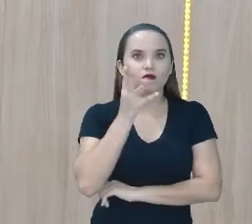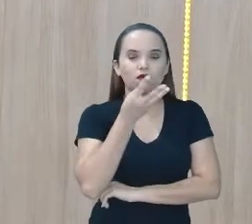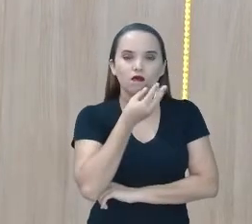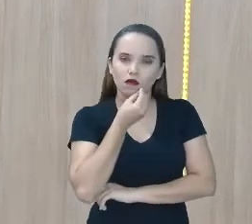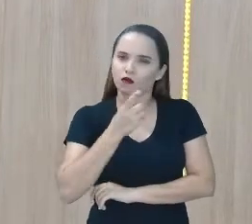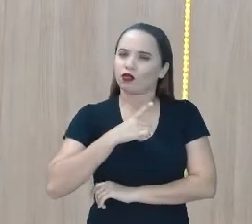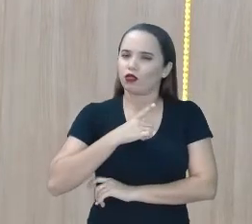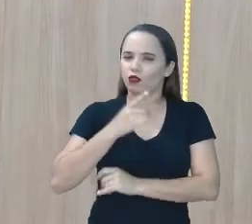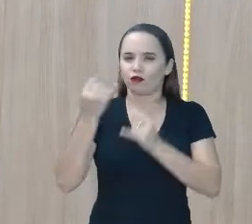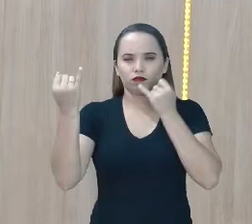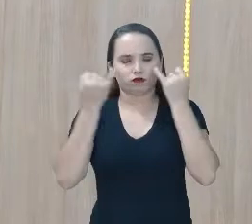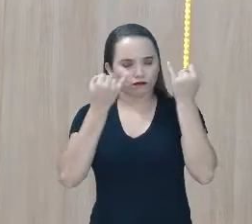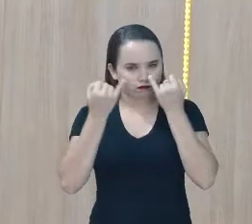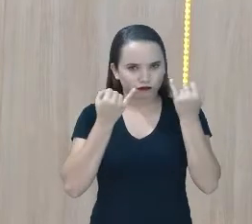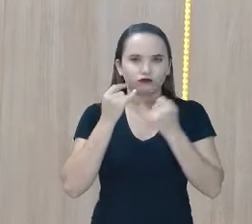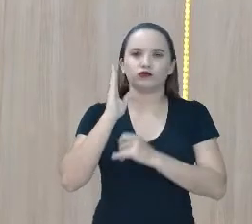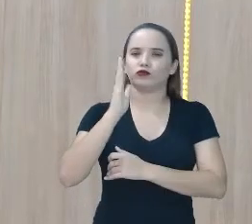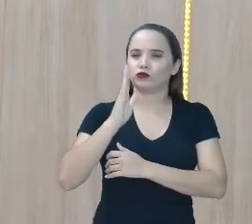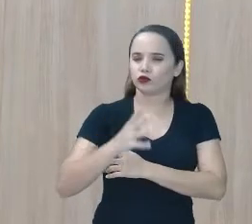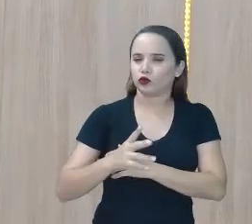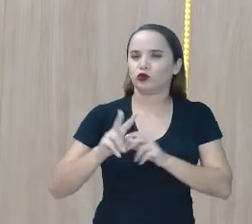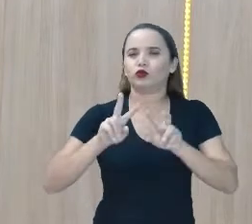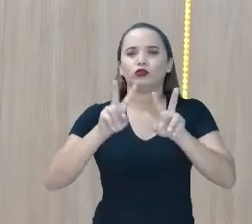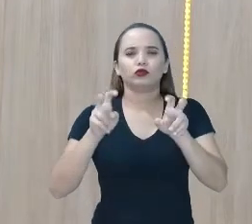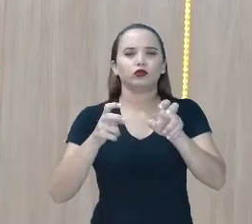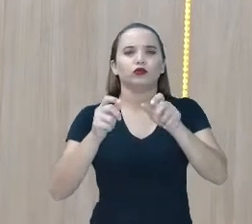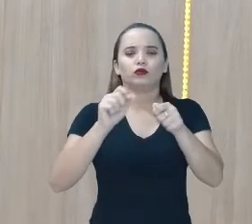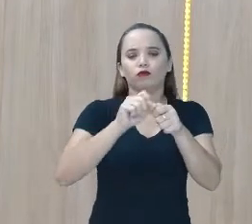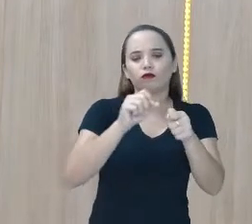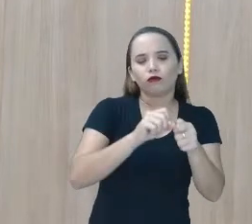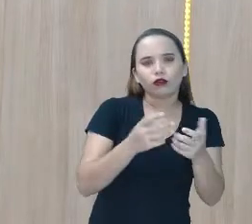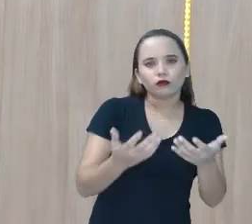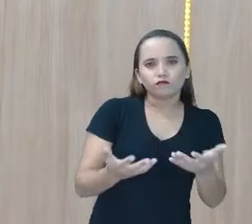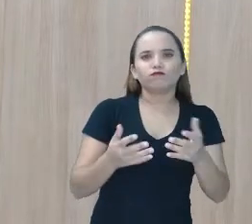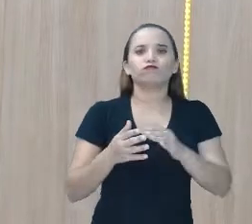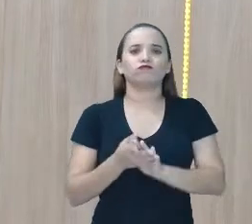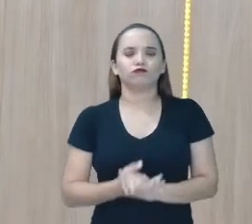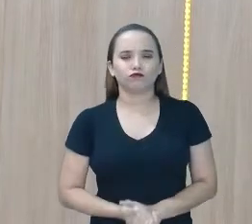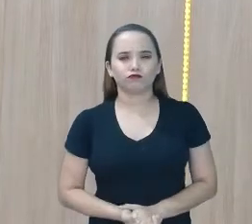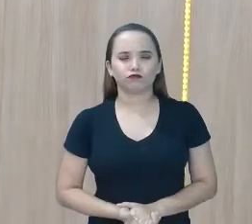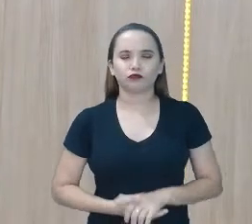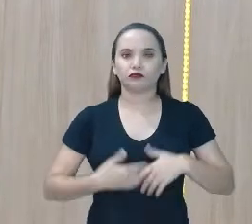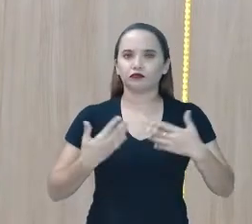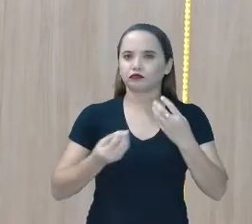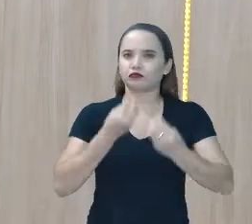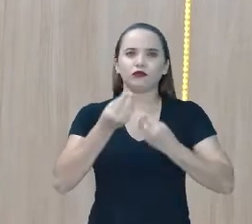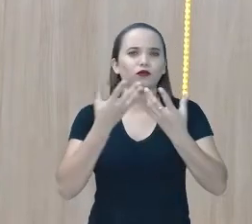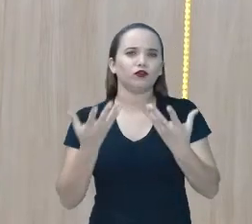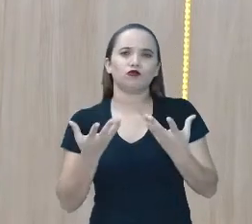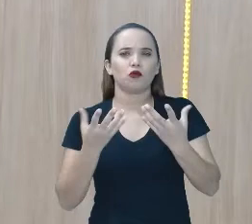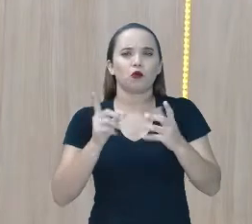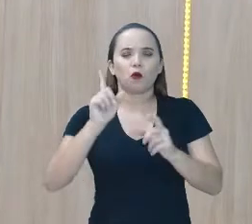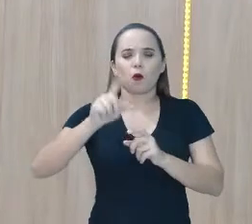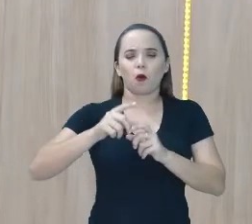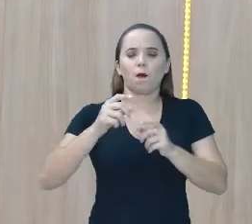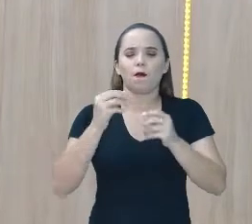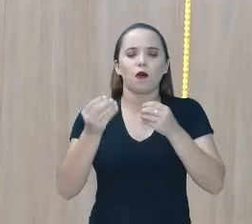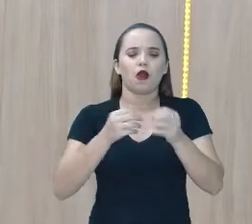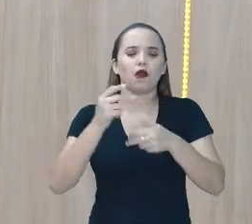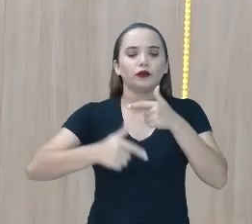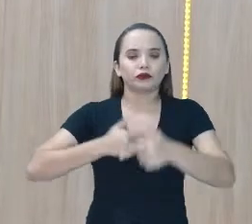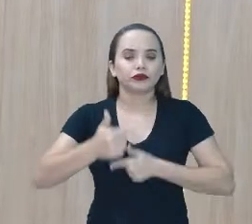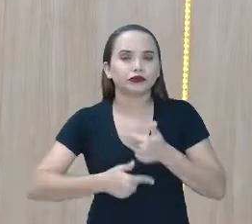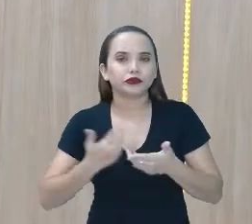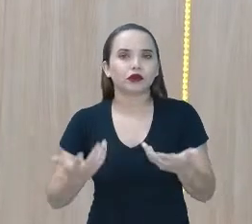algumas informações relacionadas ao fazer em relação à psicomotricidade, como se configura esse trabalho,